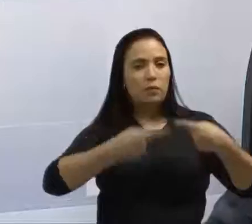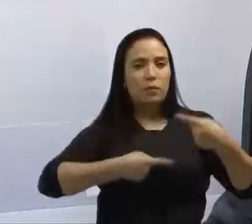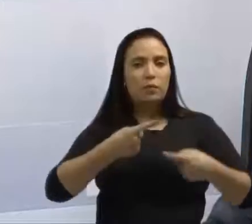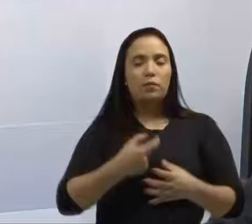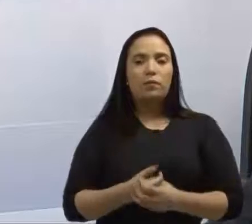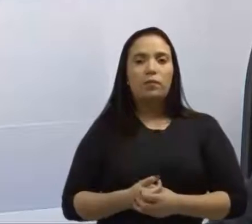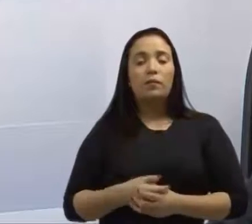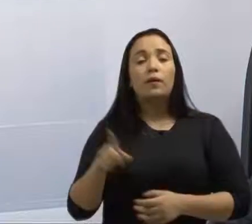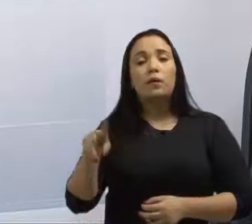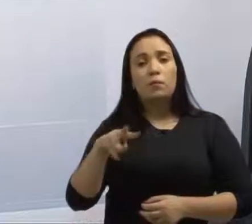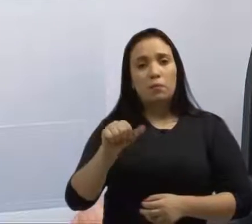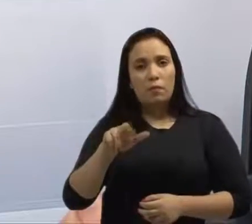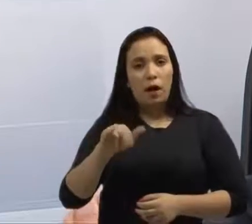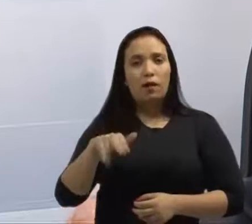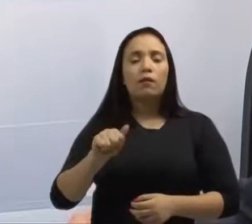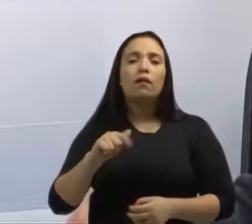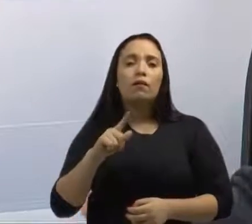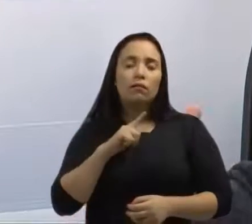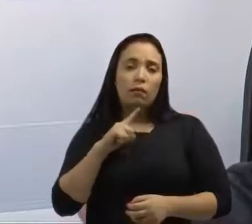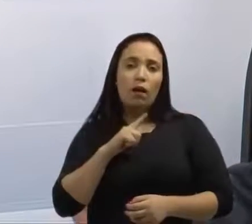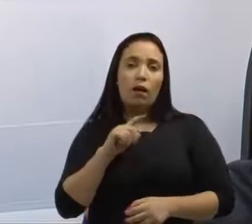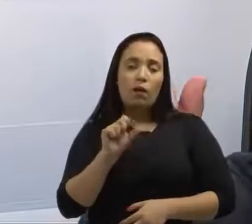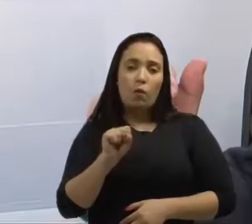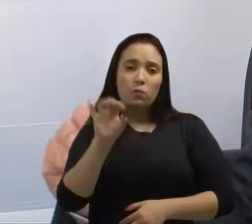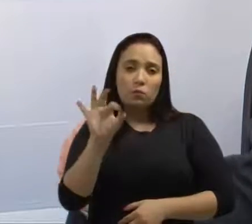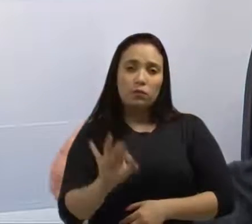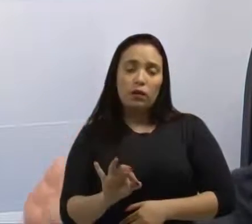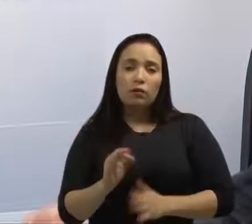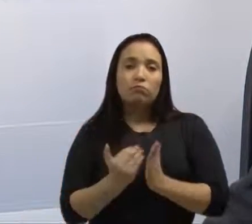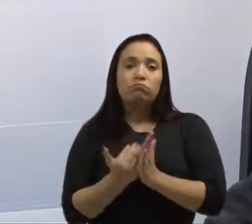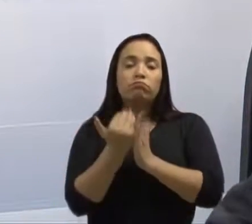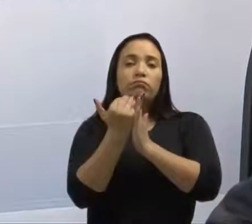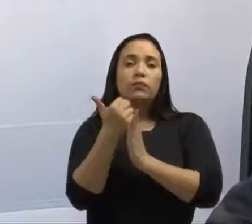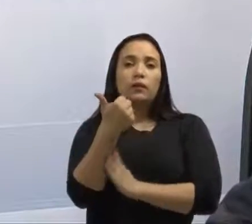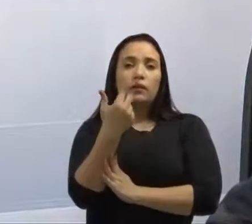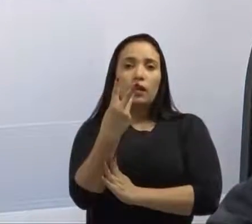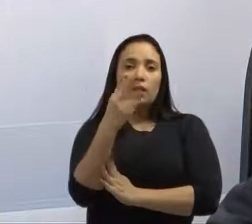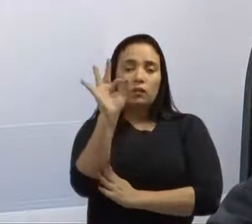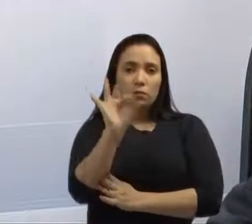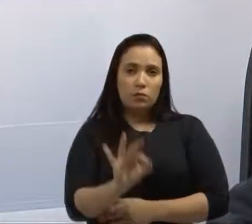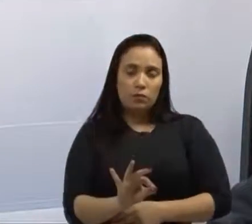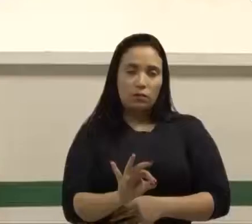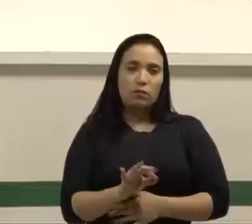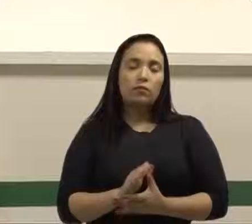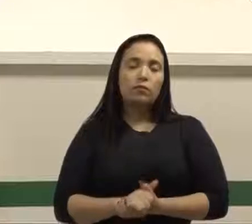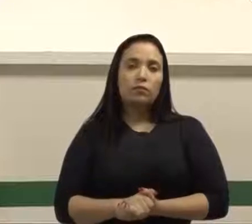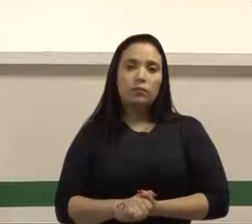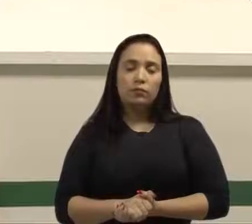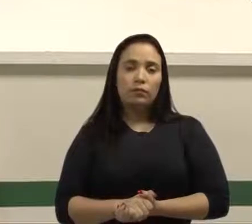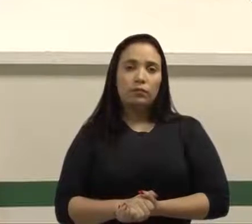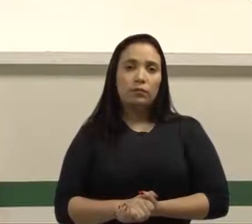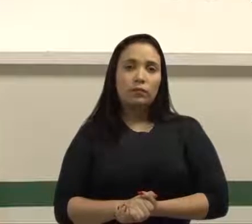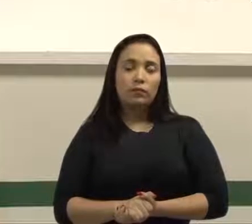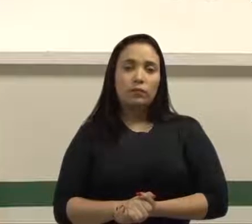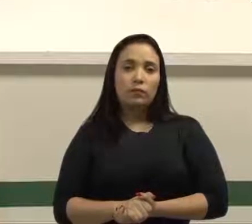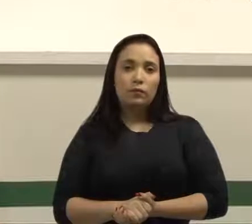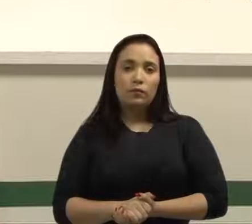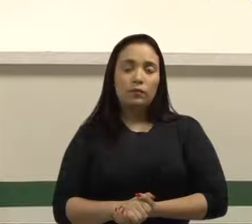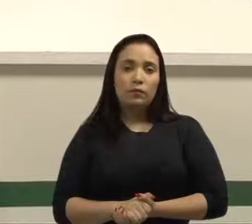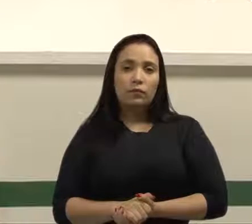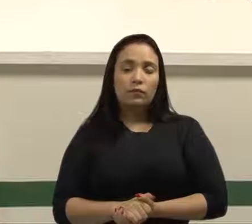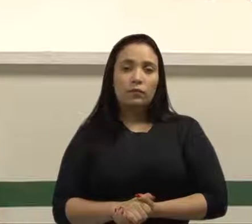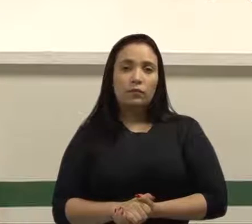dúvida. A Marina cresce um pouco, ela sai de 8% para 13%, praticamente. Porque é uma opção de esquerda além do Lula. Sim, mas ela tem um